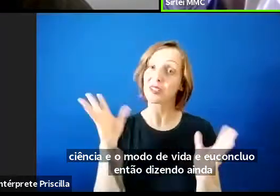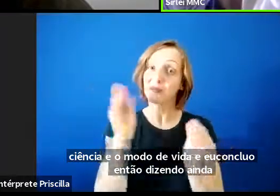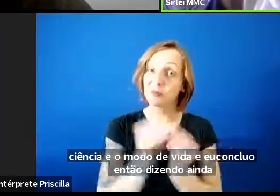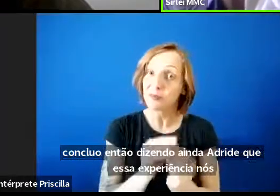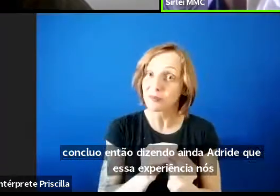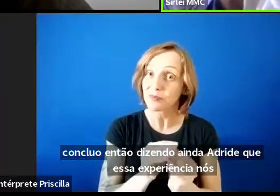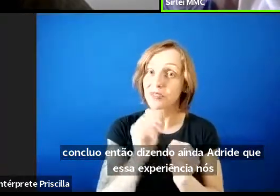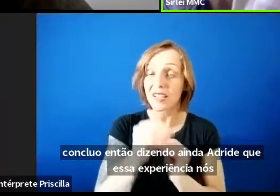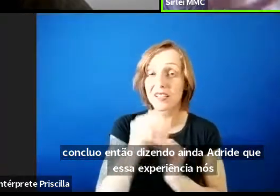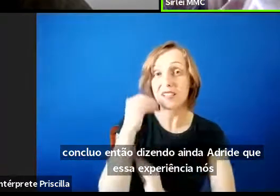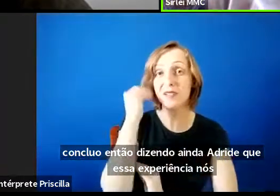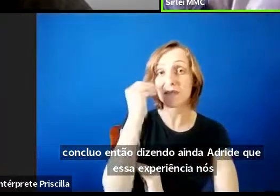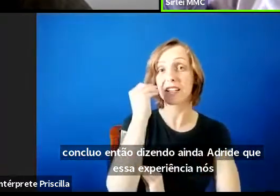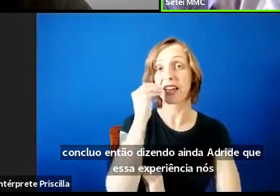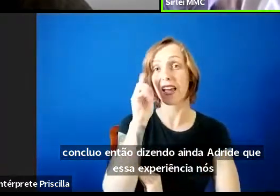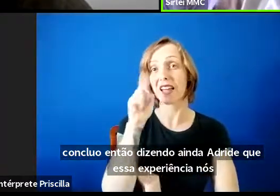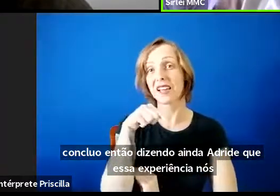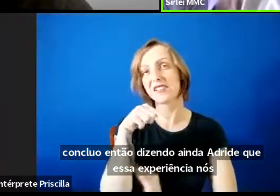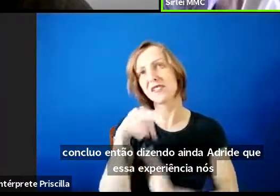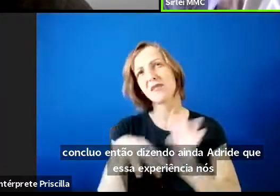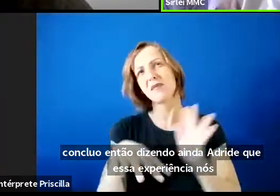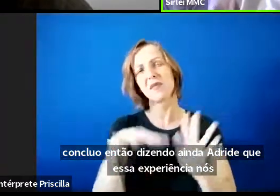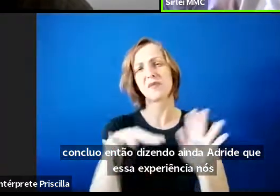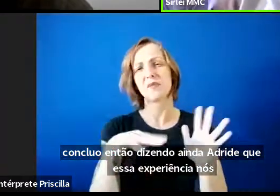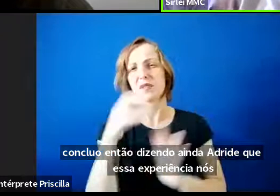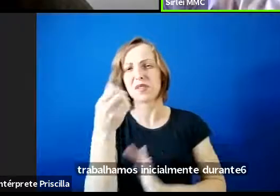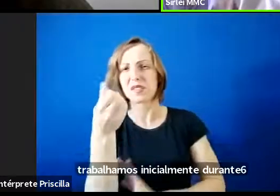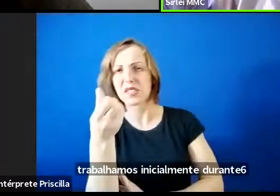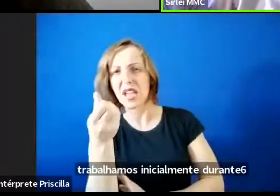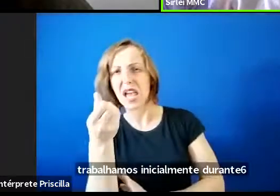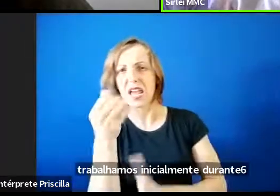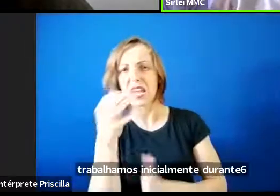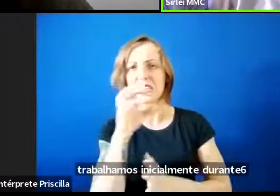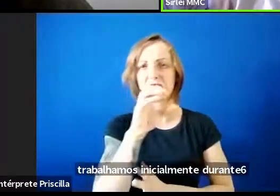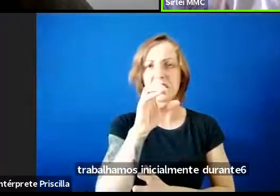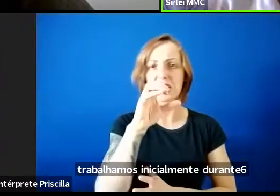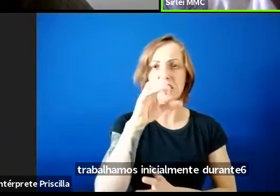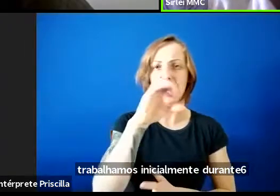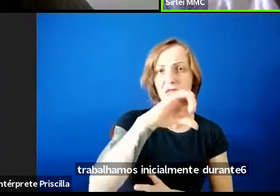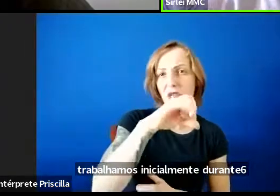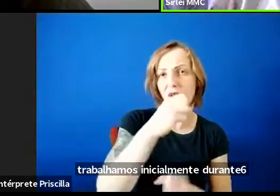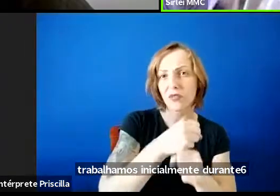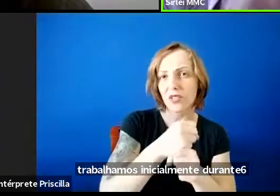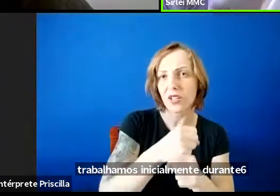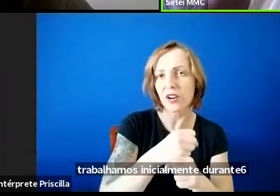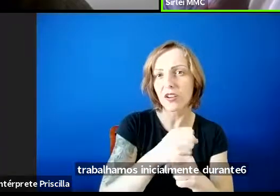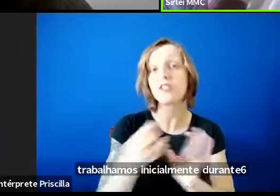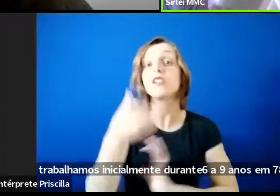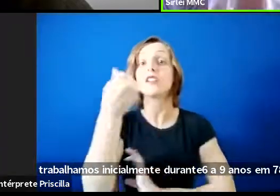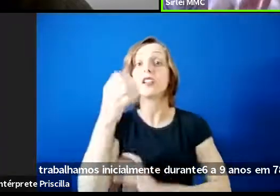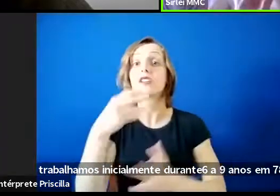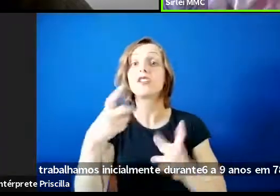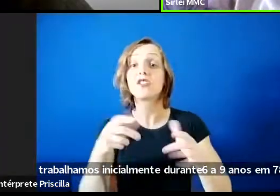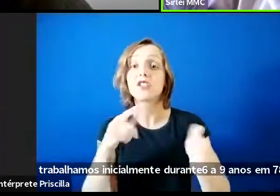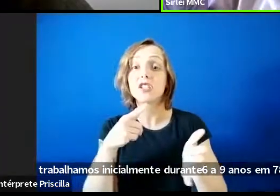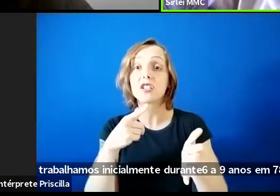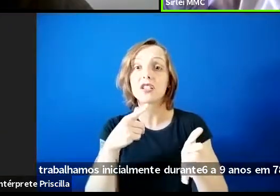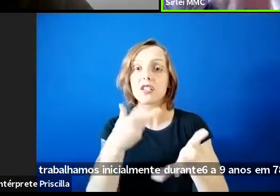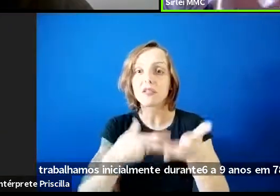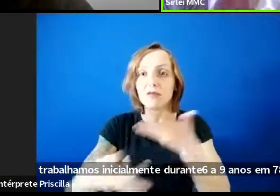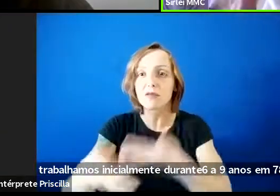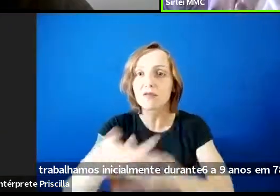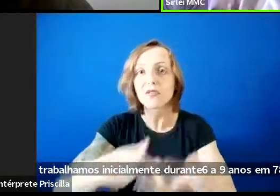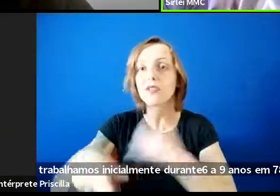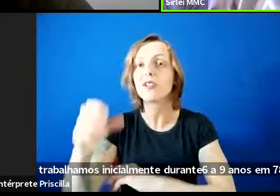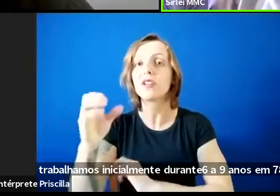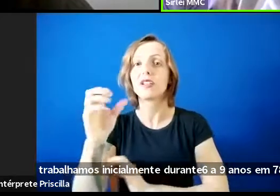inicialmente durante 6 a 9 anos em 78 municípios, fazendo 3